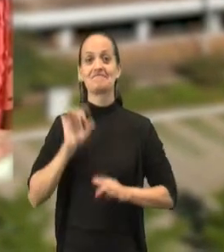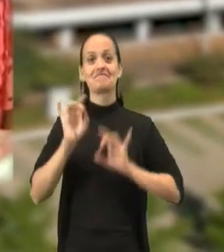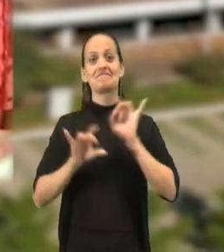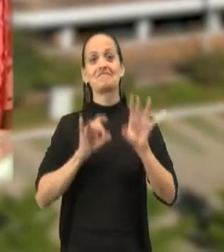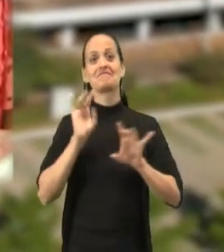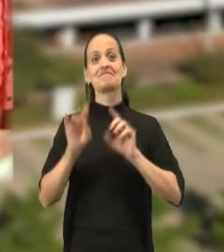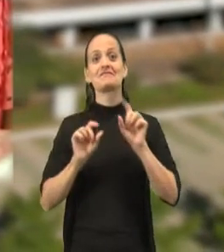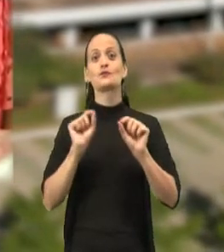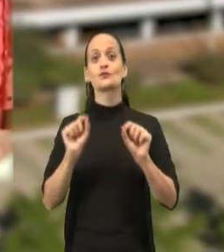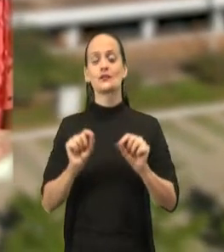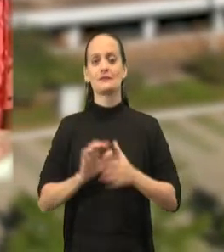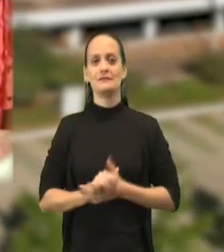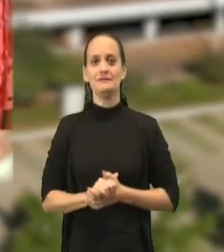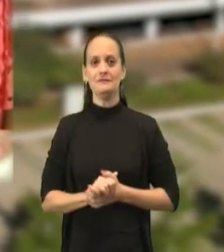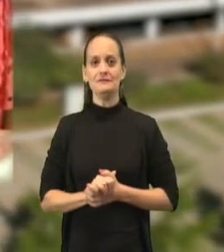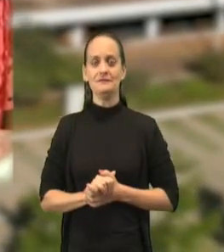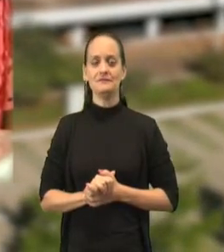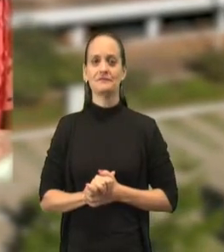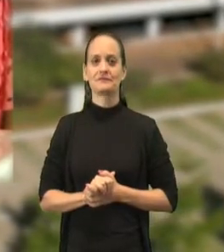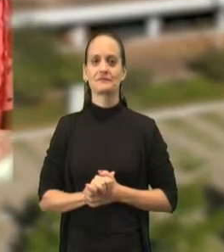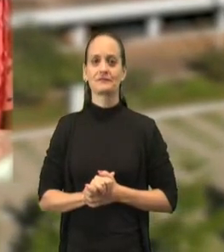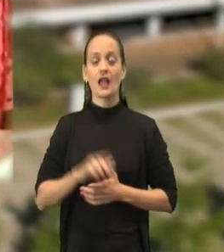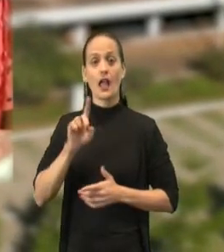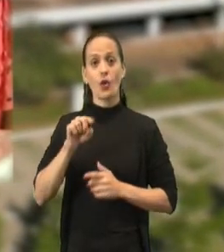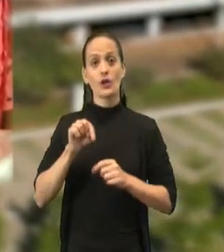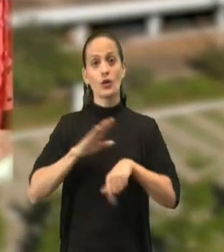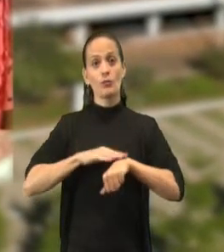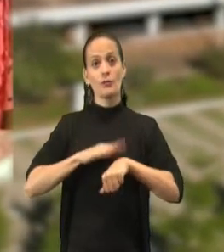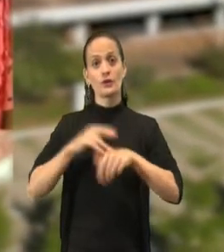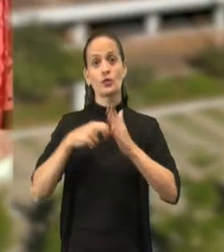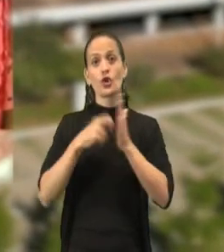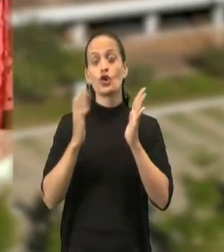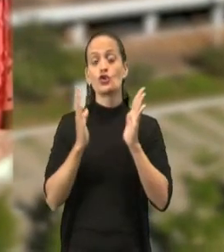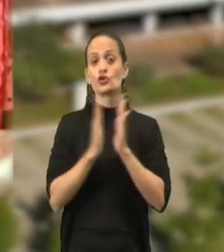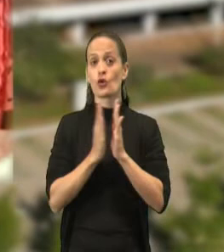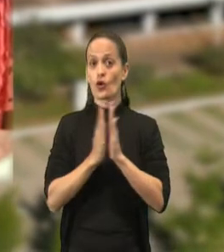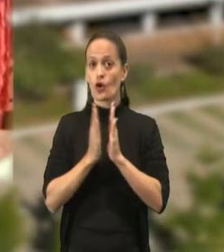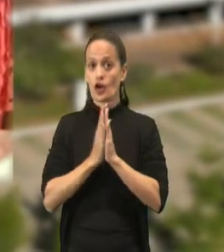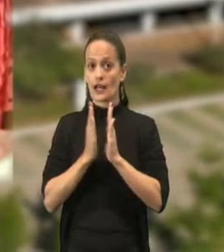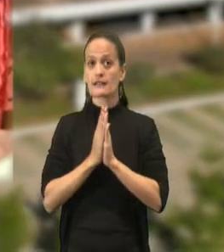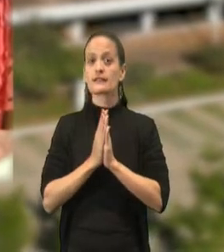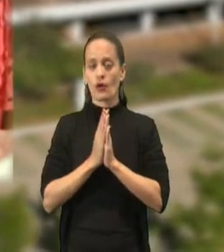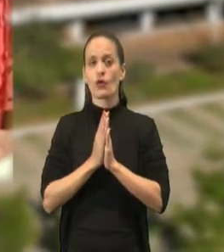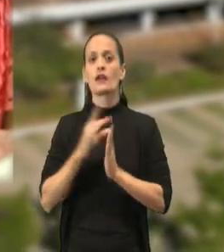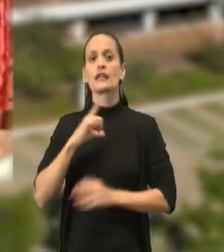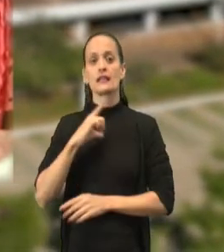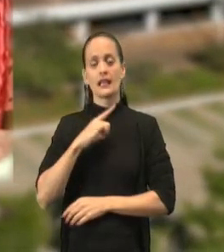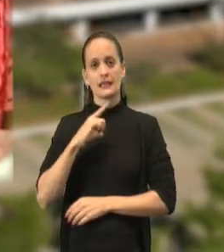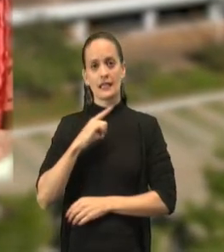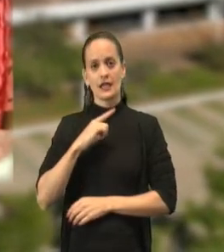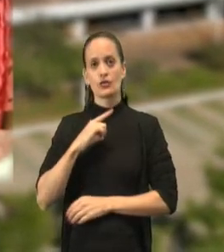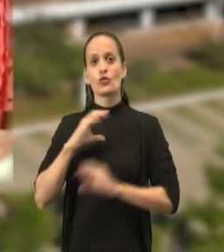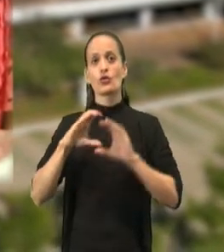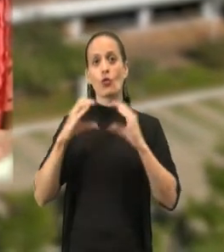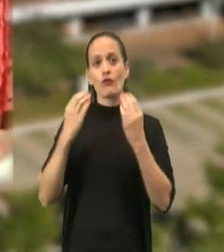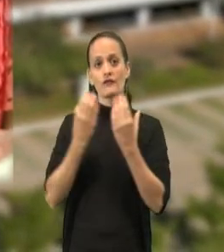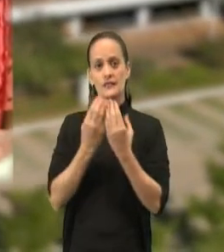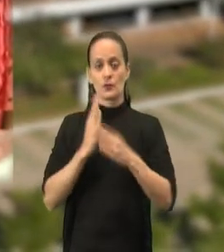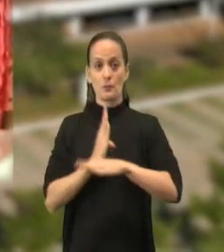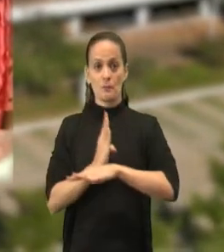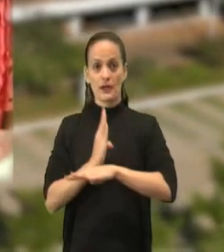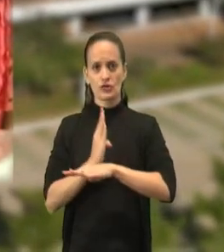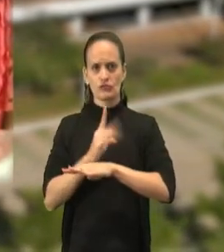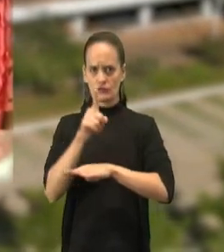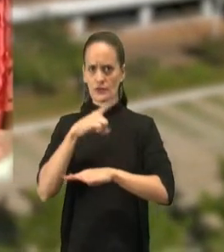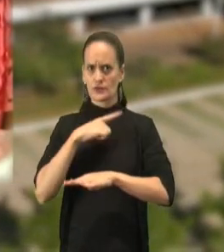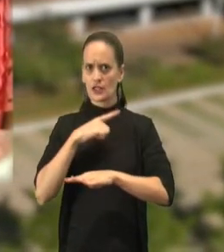especialmente da campanha de oração pelas famílias promovida pela Convenção Batista Brasileira. Você pode receber um